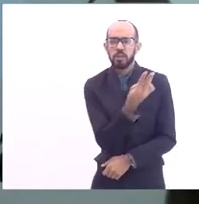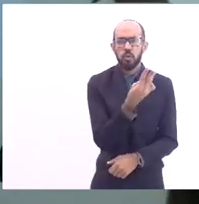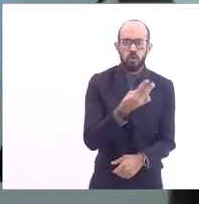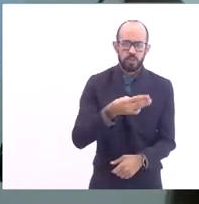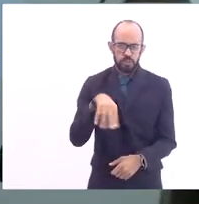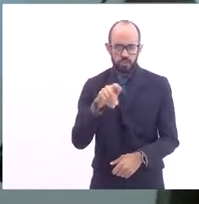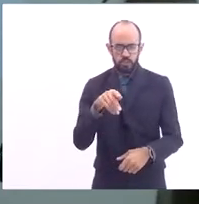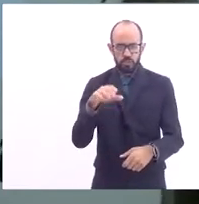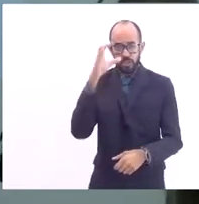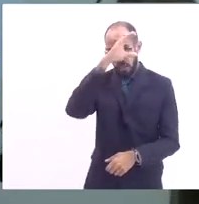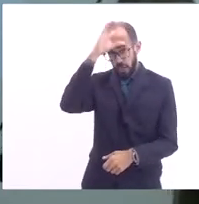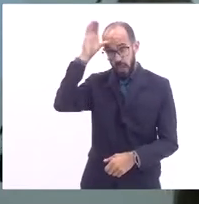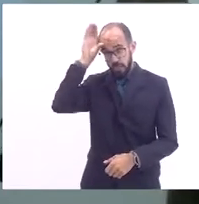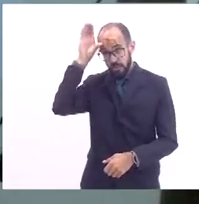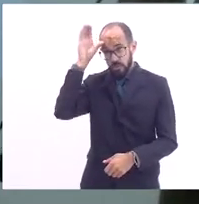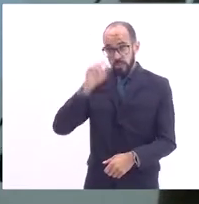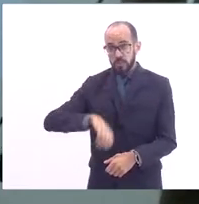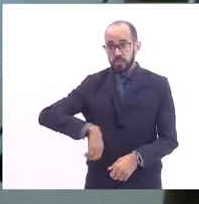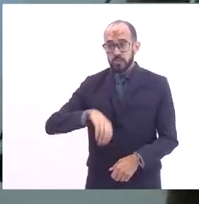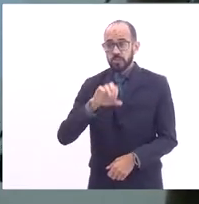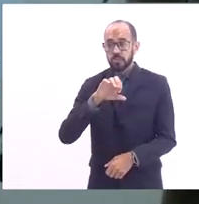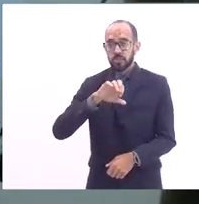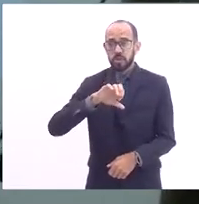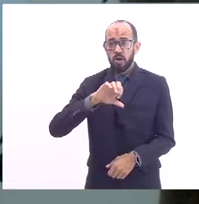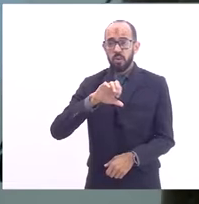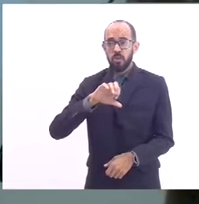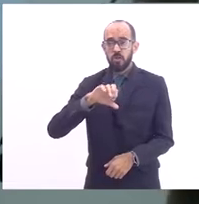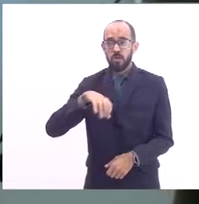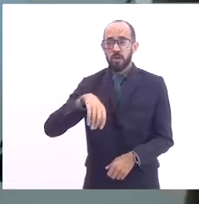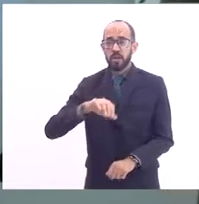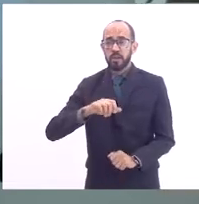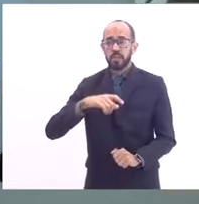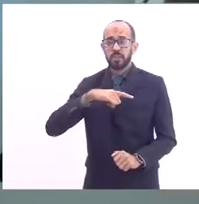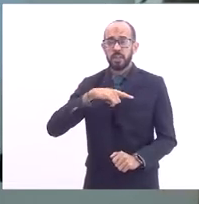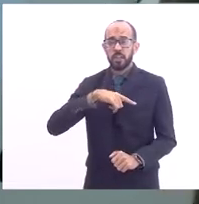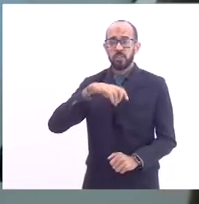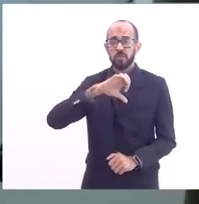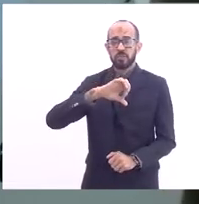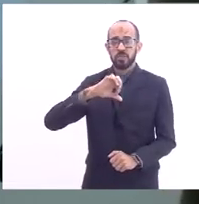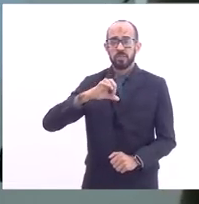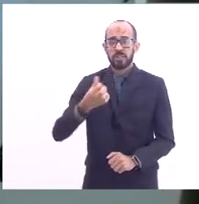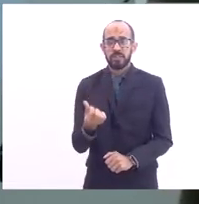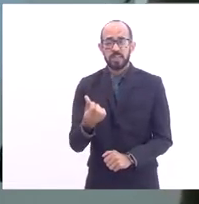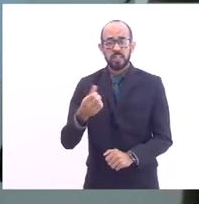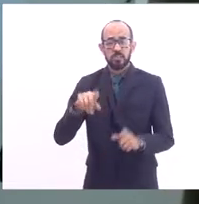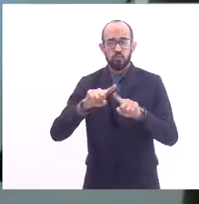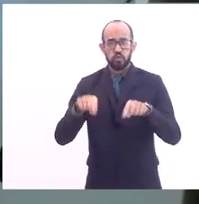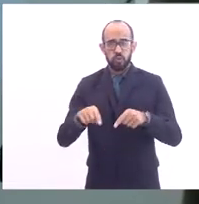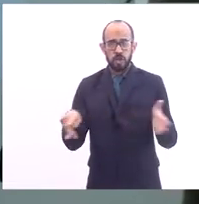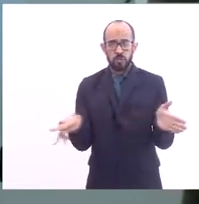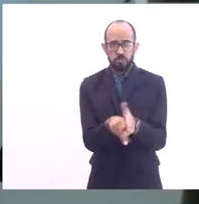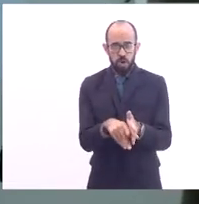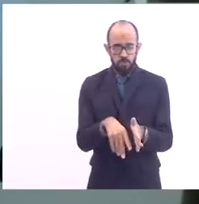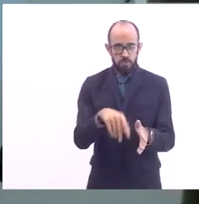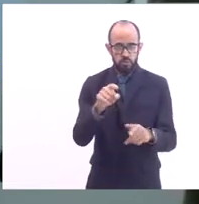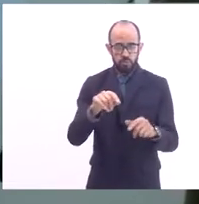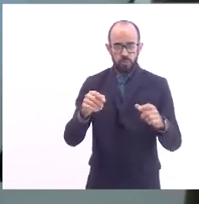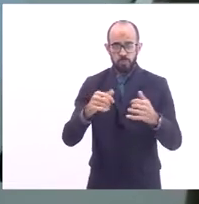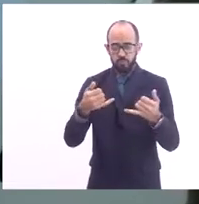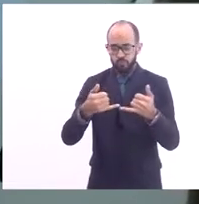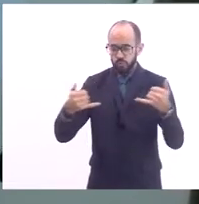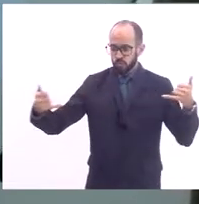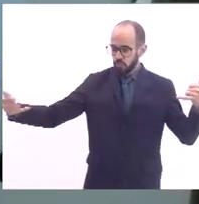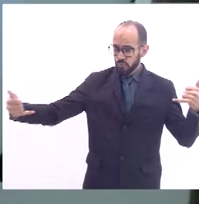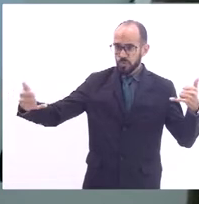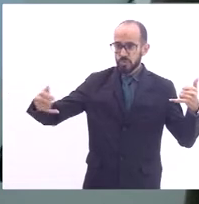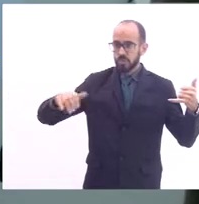996 funcionários próprios, uma rede de aproximadamente 3,9 mil quilômetros de rede